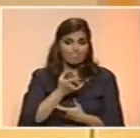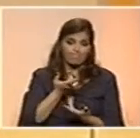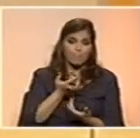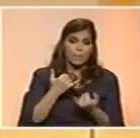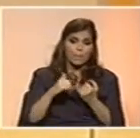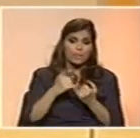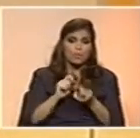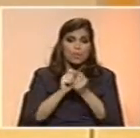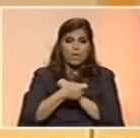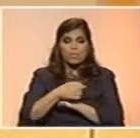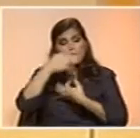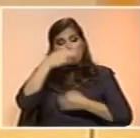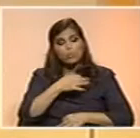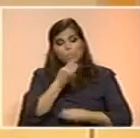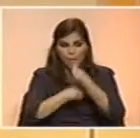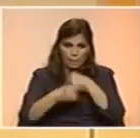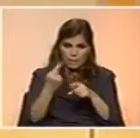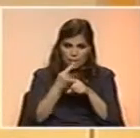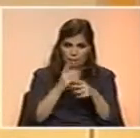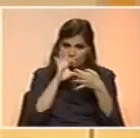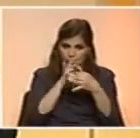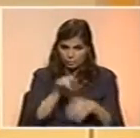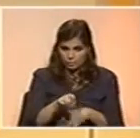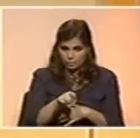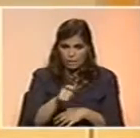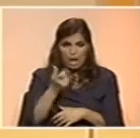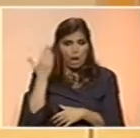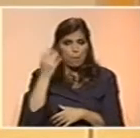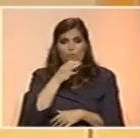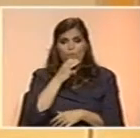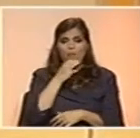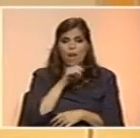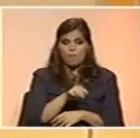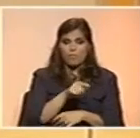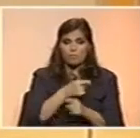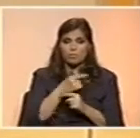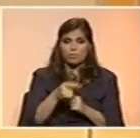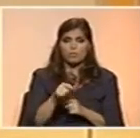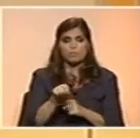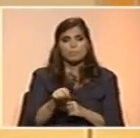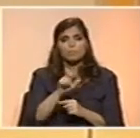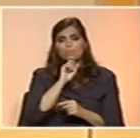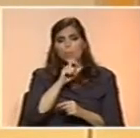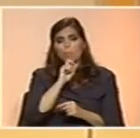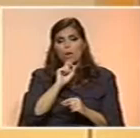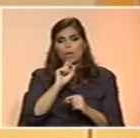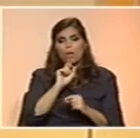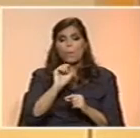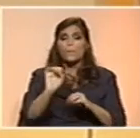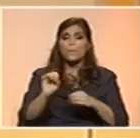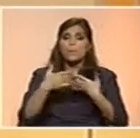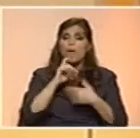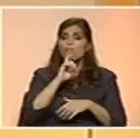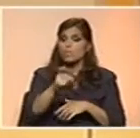as alterações de comportamento alimentar. Quando eu há pouco fazia referência a isso, fazia referência que isto eventualmente poderá ser o primeiro sinal.